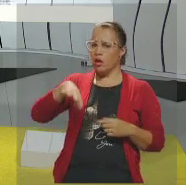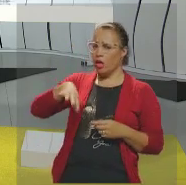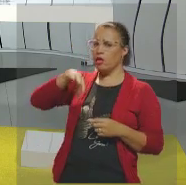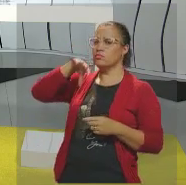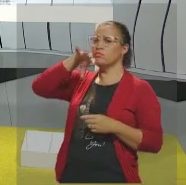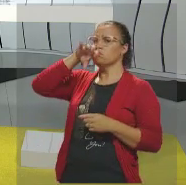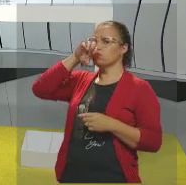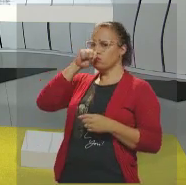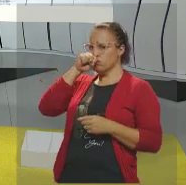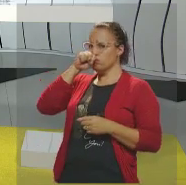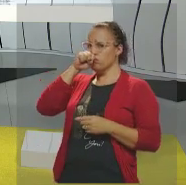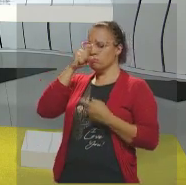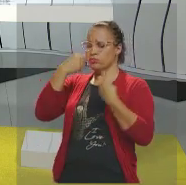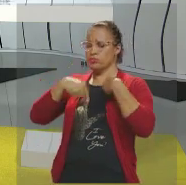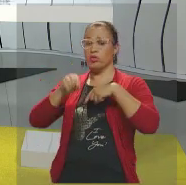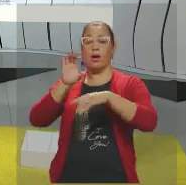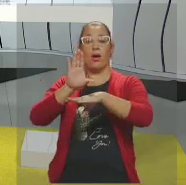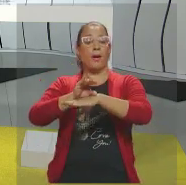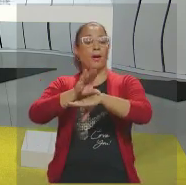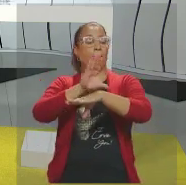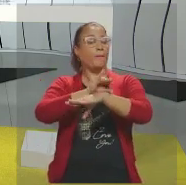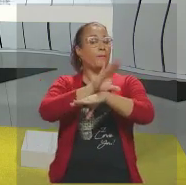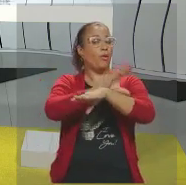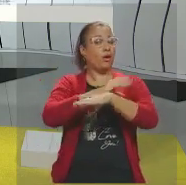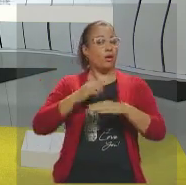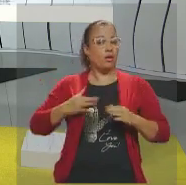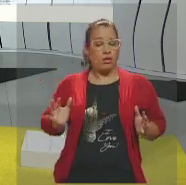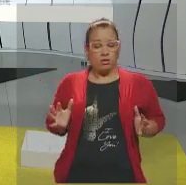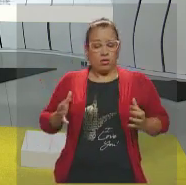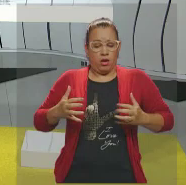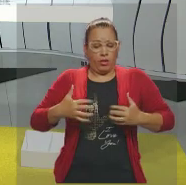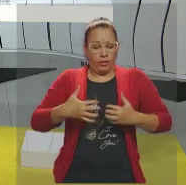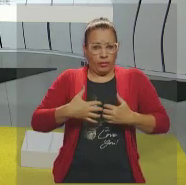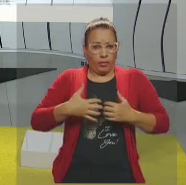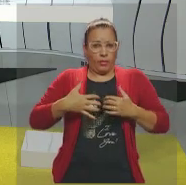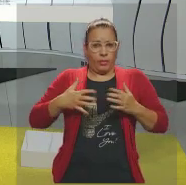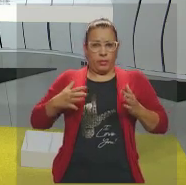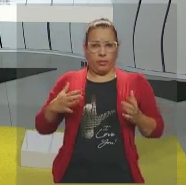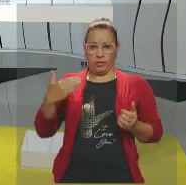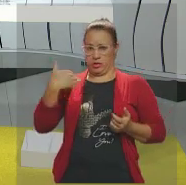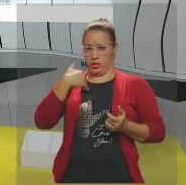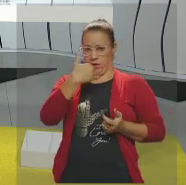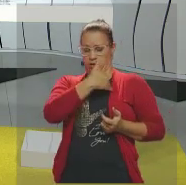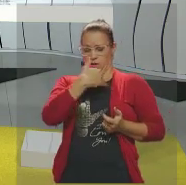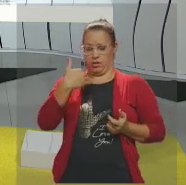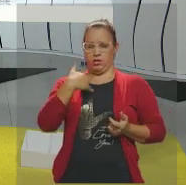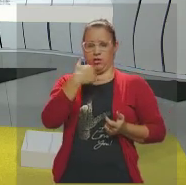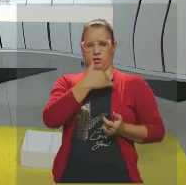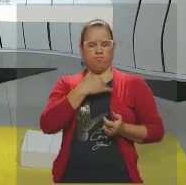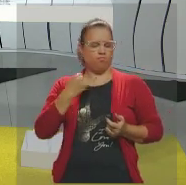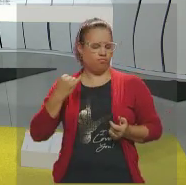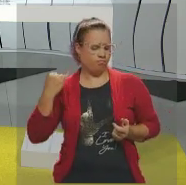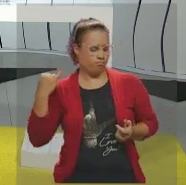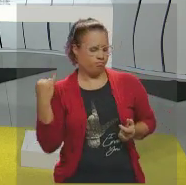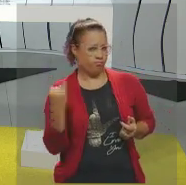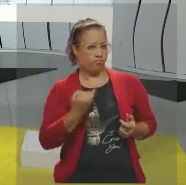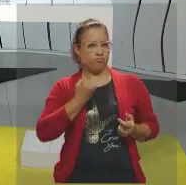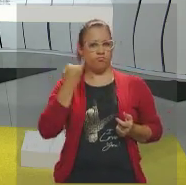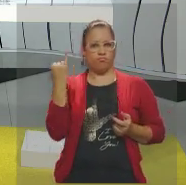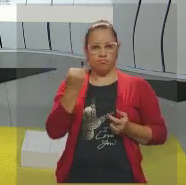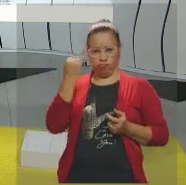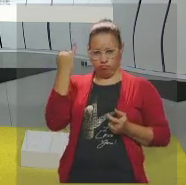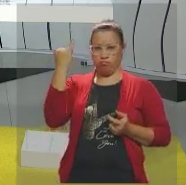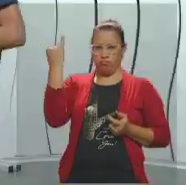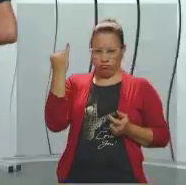acontece através desses músculos, os músculos intercostais e o diafragma, que são músculos importantíssimos para que